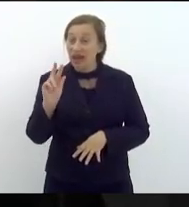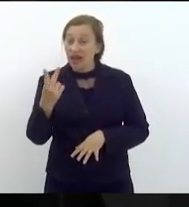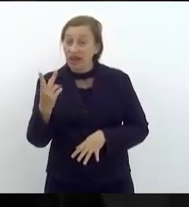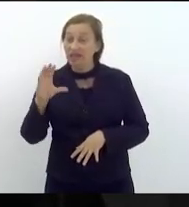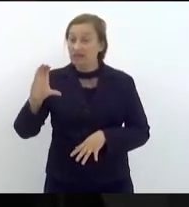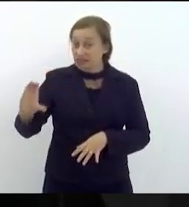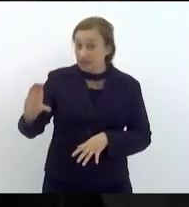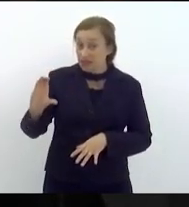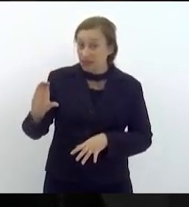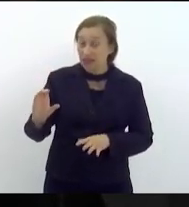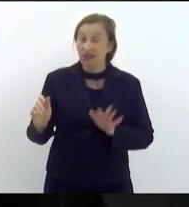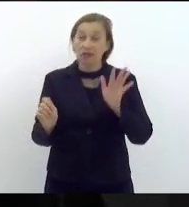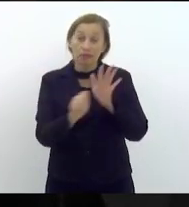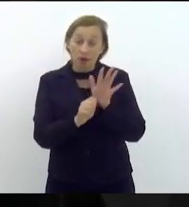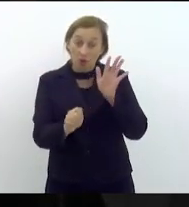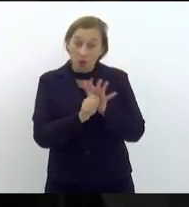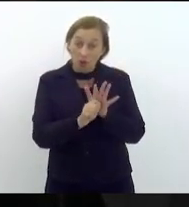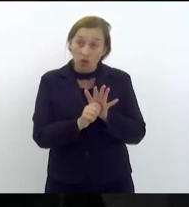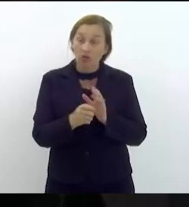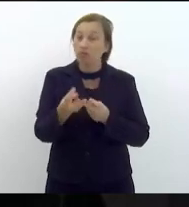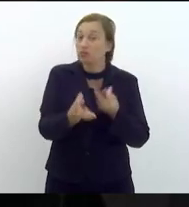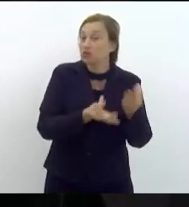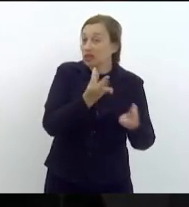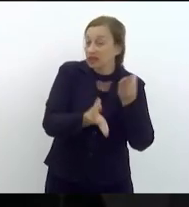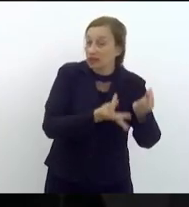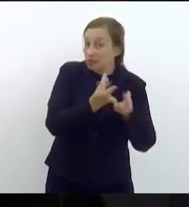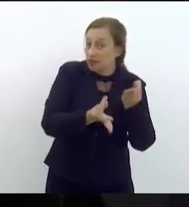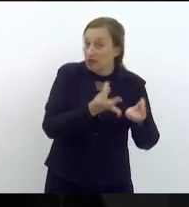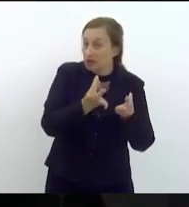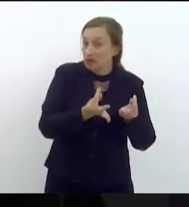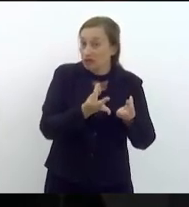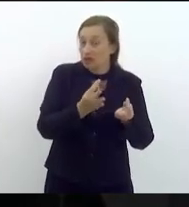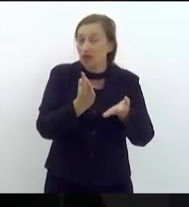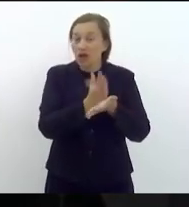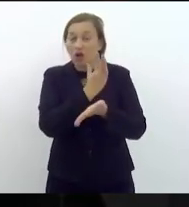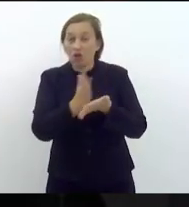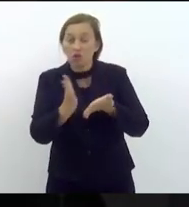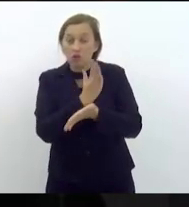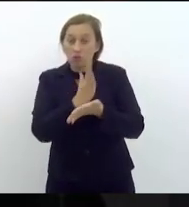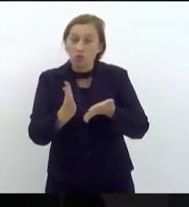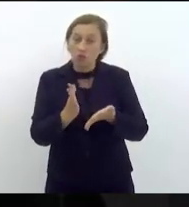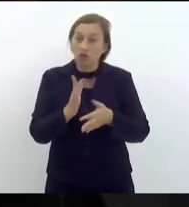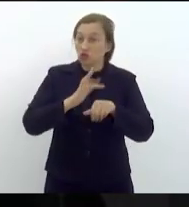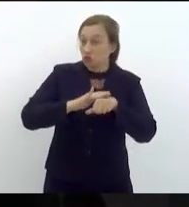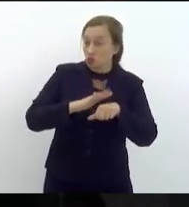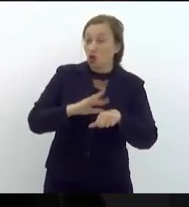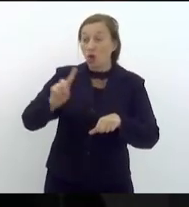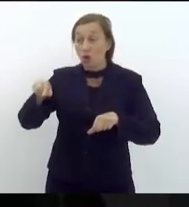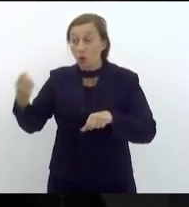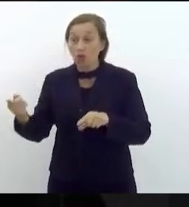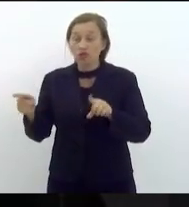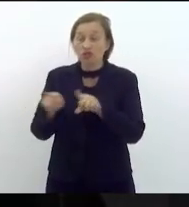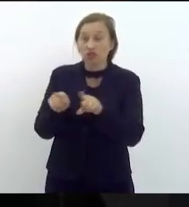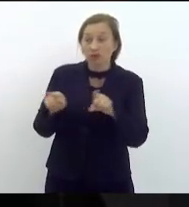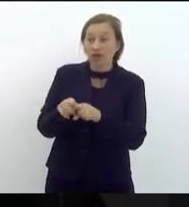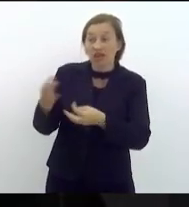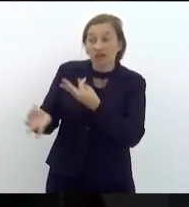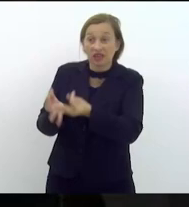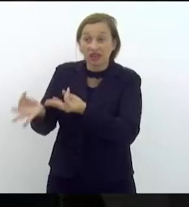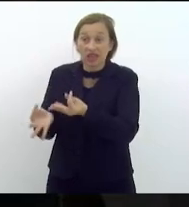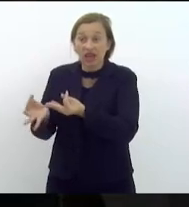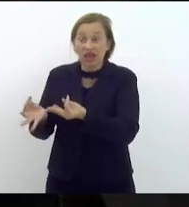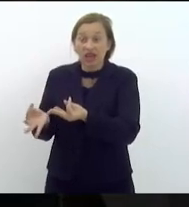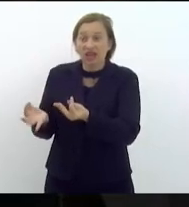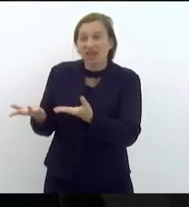princípio ativo da maconha para o tratamento de determinadas moléstias Há outras que eles dizem tratar que não passa de